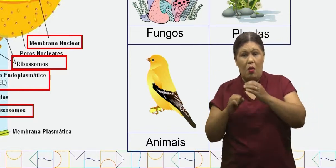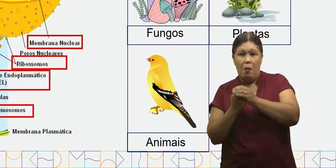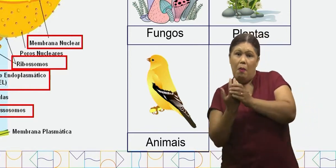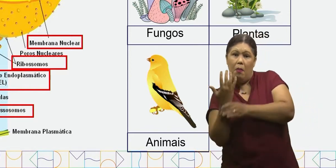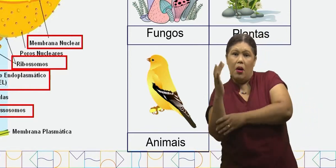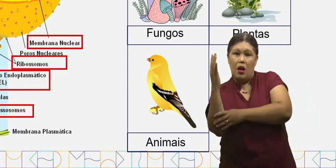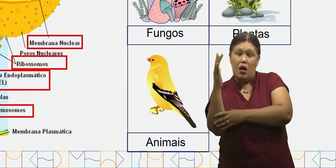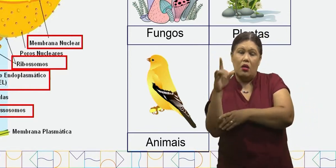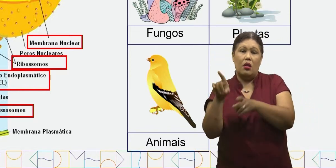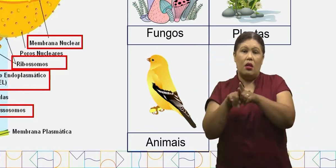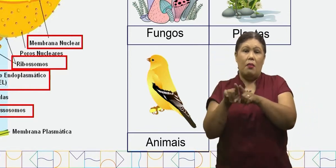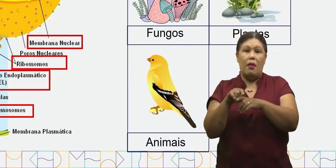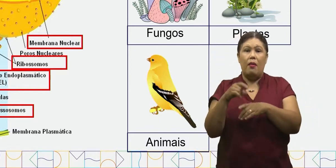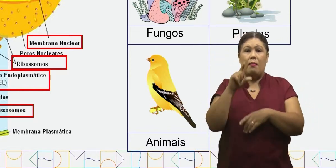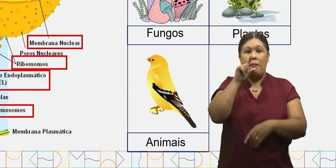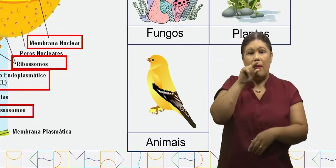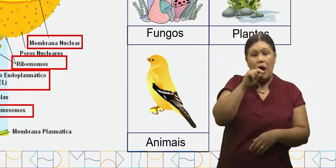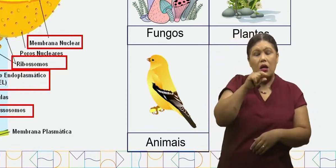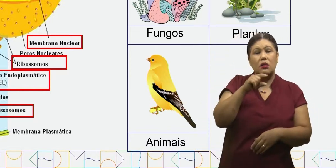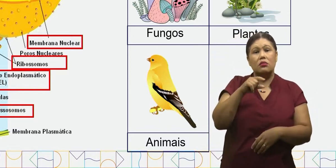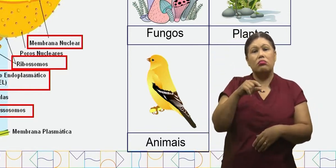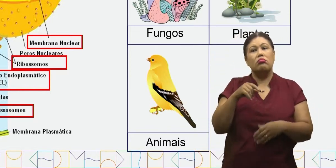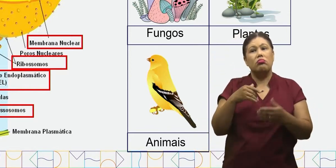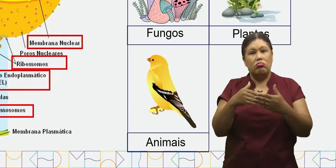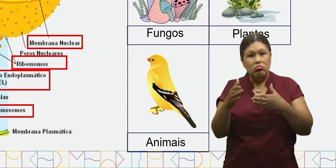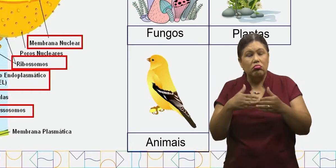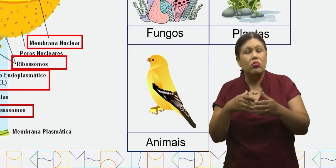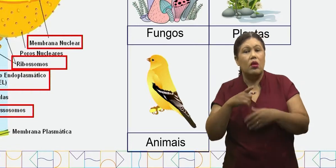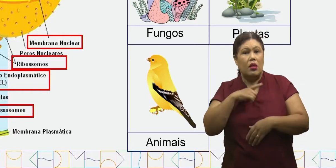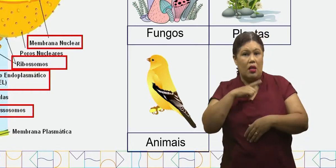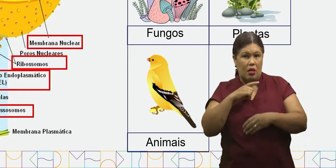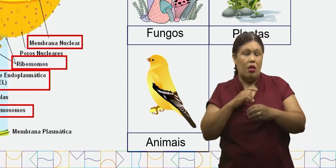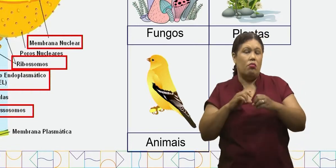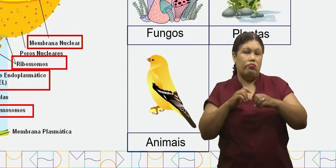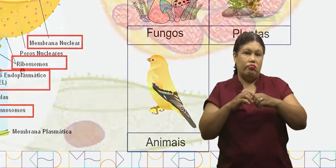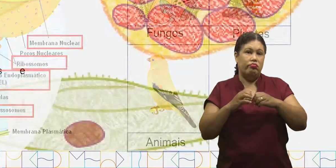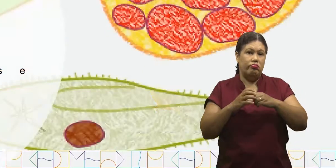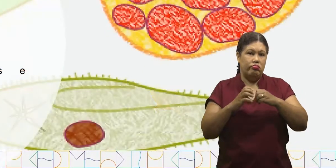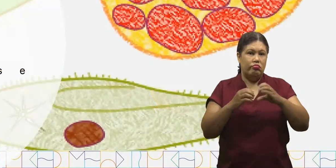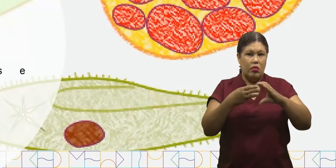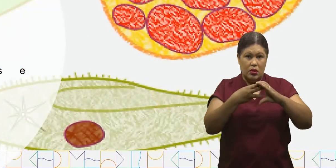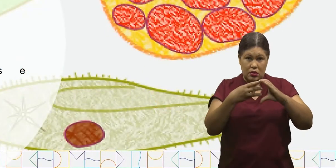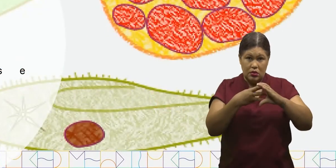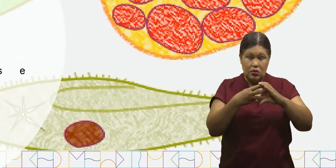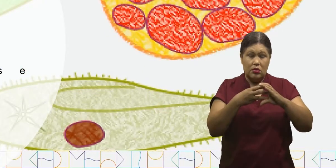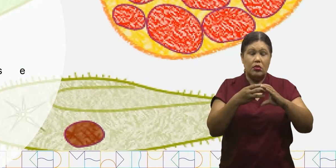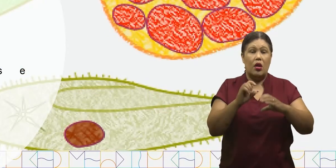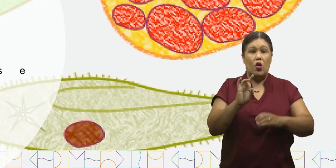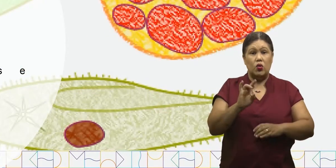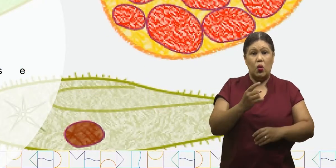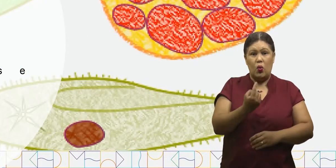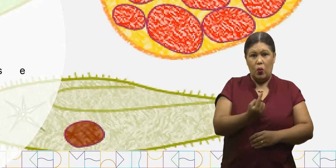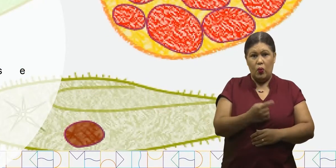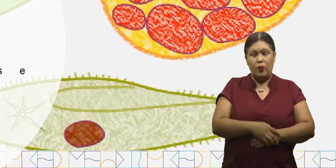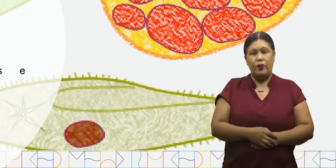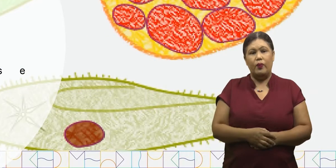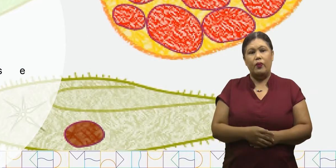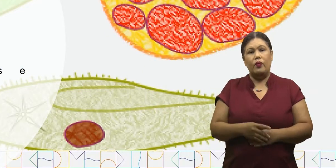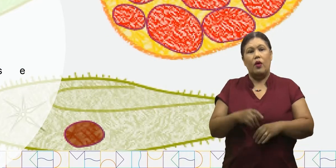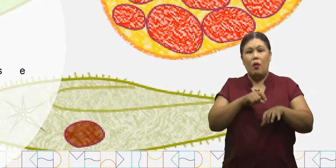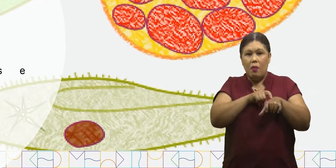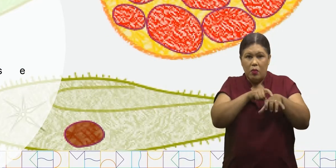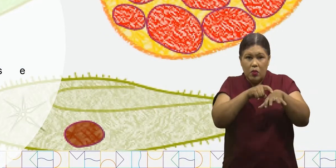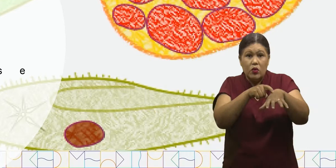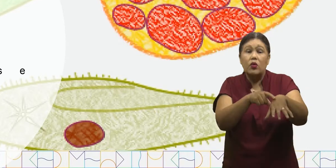são exemplos de organismos que possuem célula eucarionte. Os protozoários são seres que